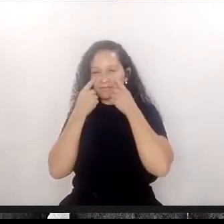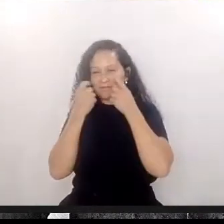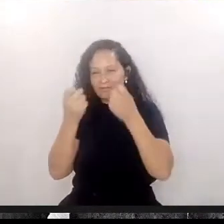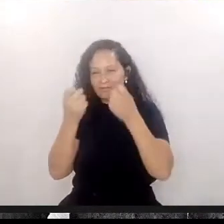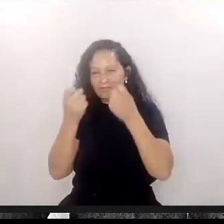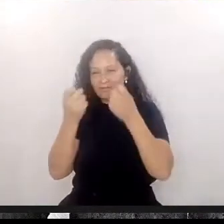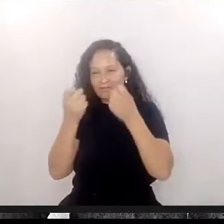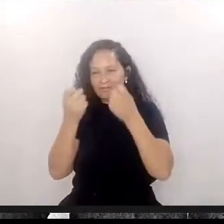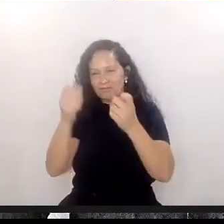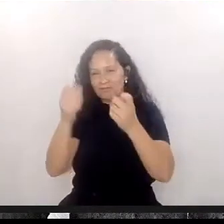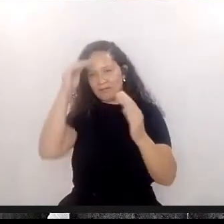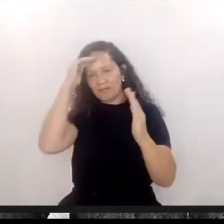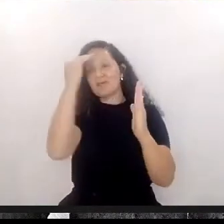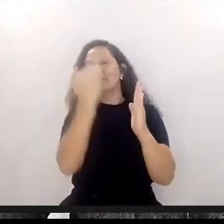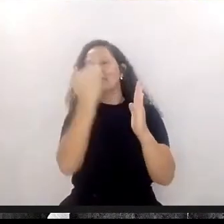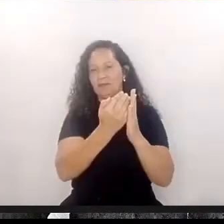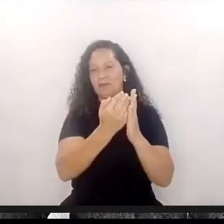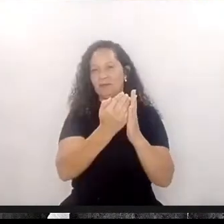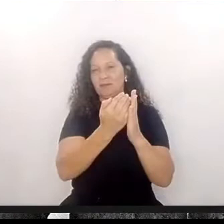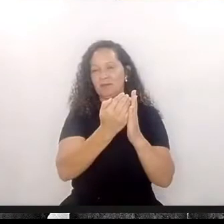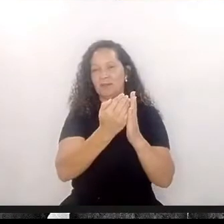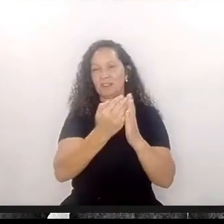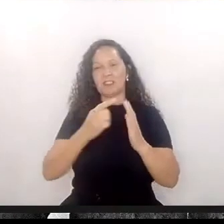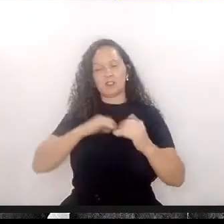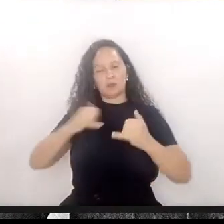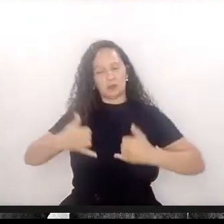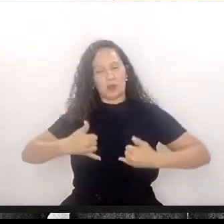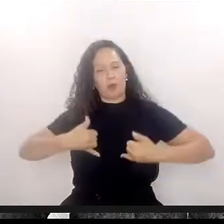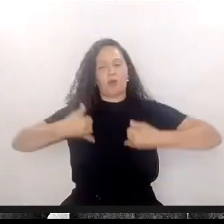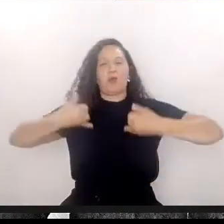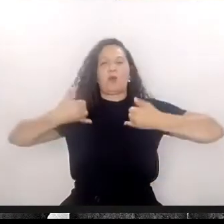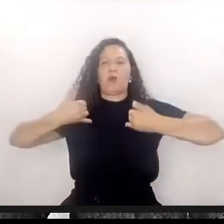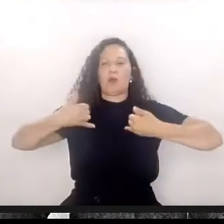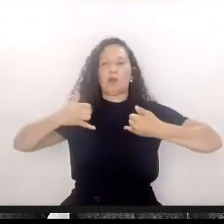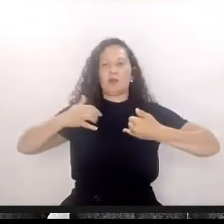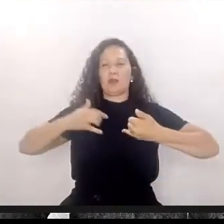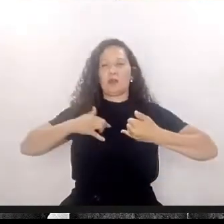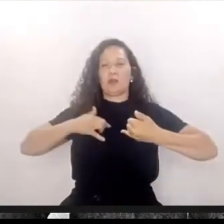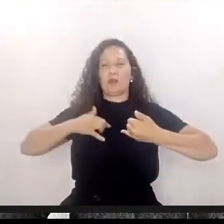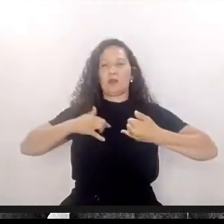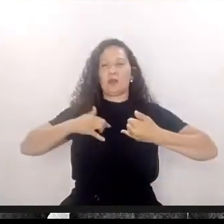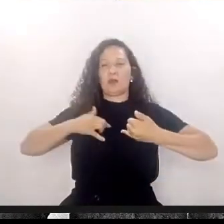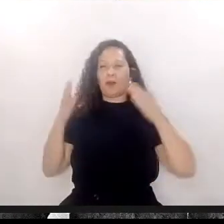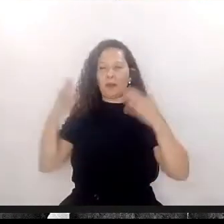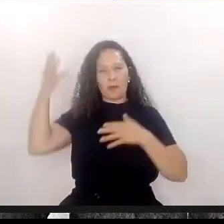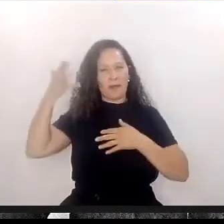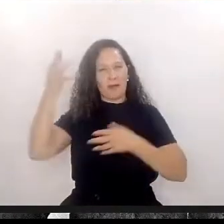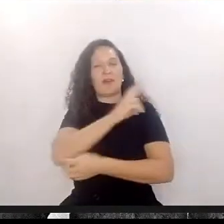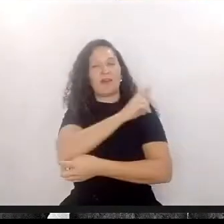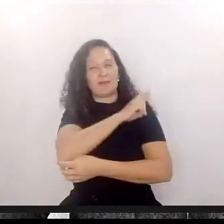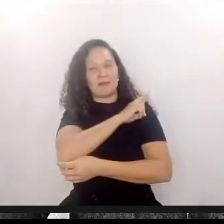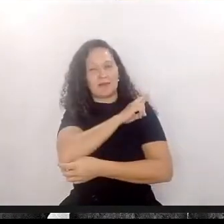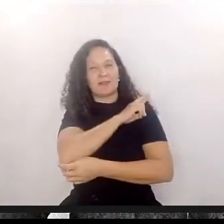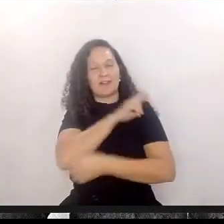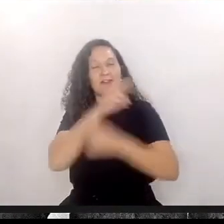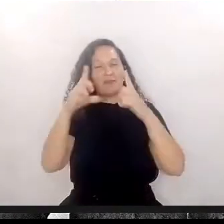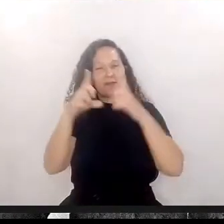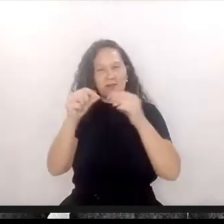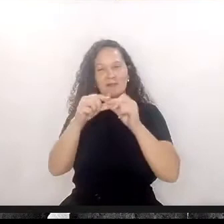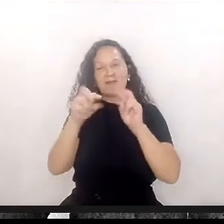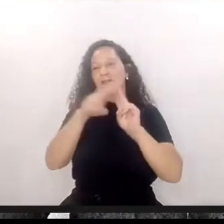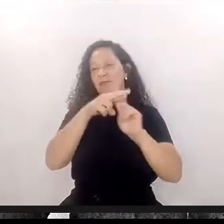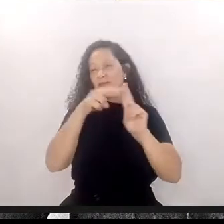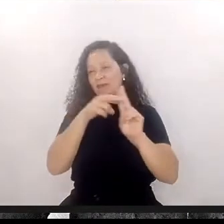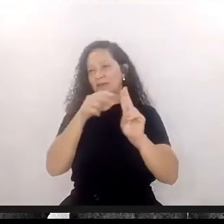Sinto-me muito honrada em ser a Cicerone da Faculdade de Arquitetura da Universidade de Brasília e receber em nossa casa,